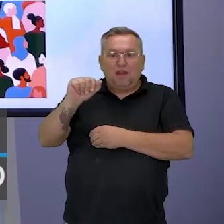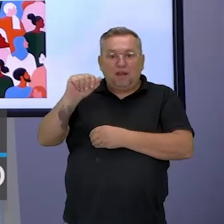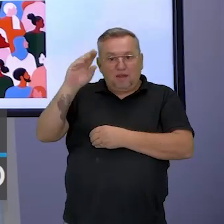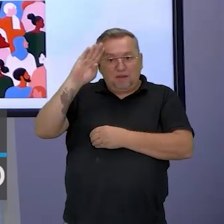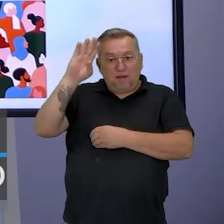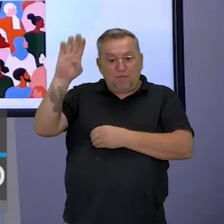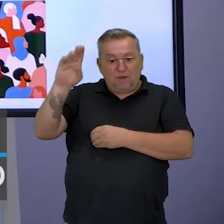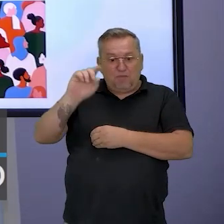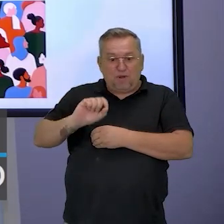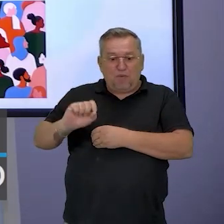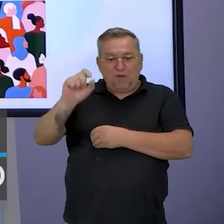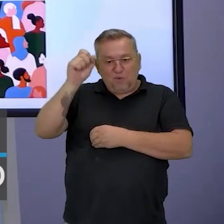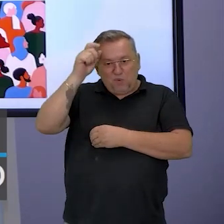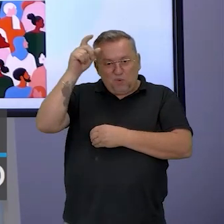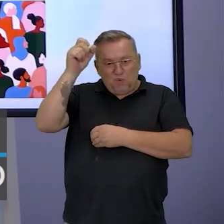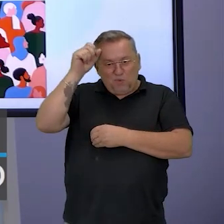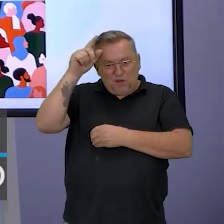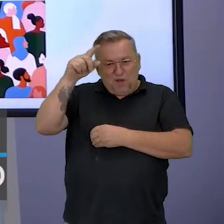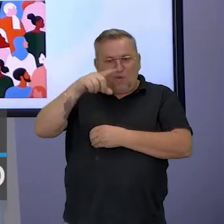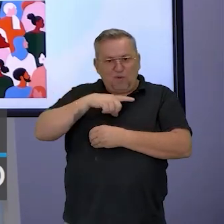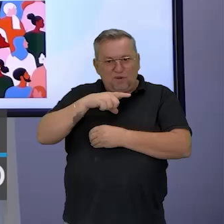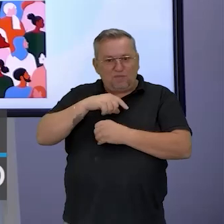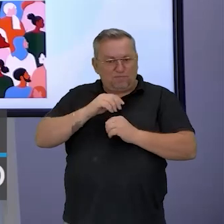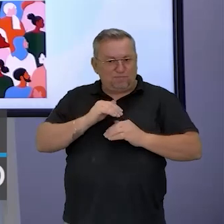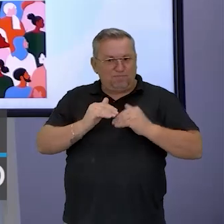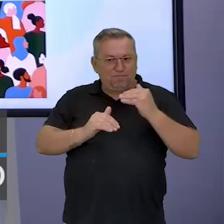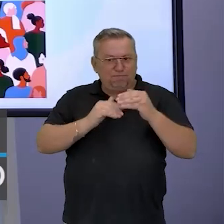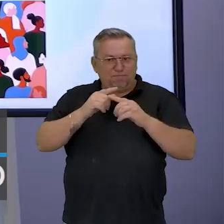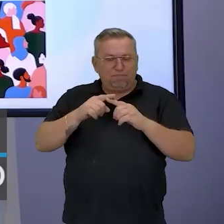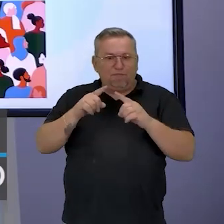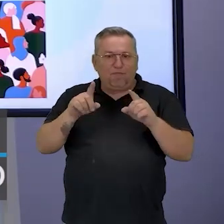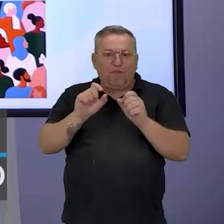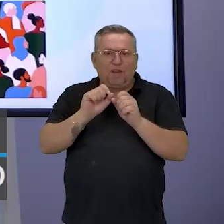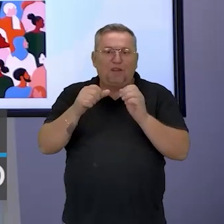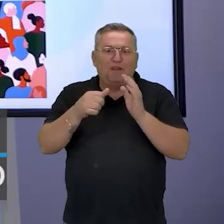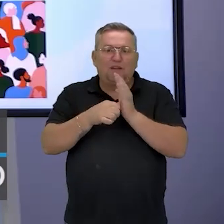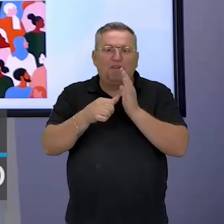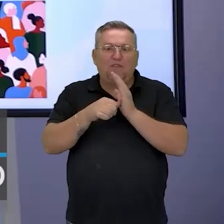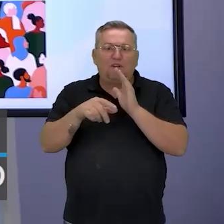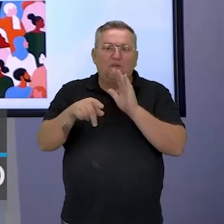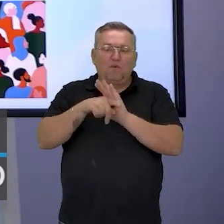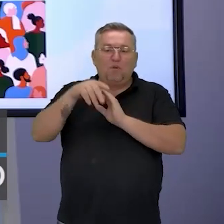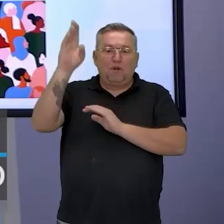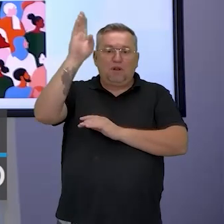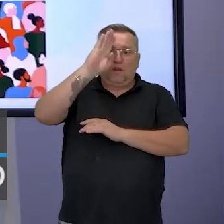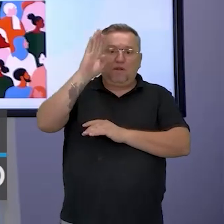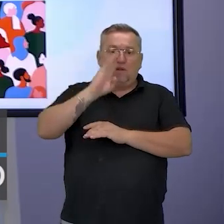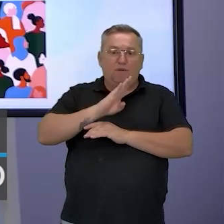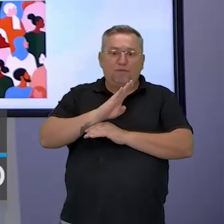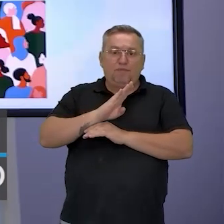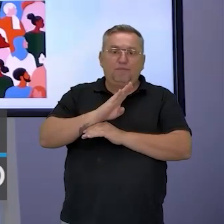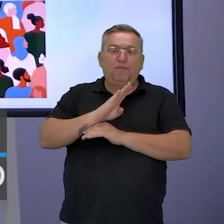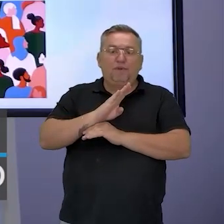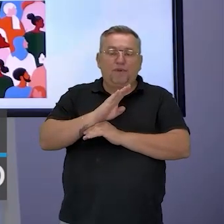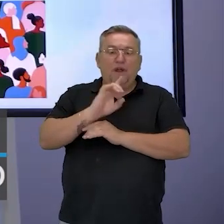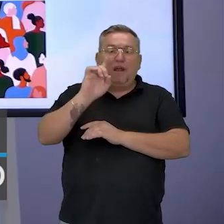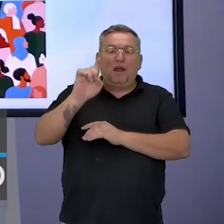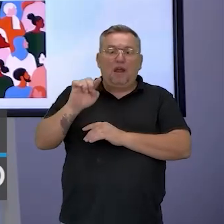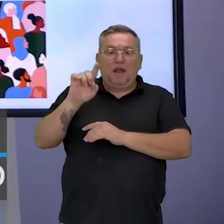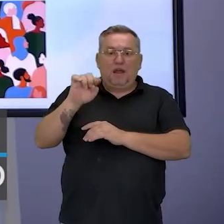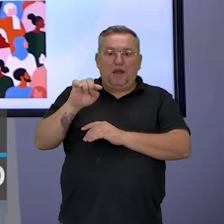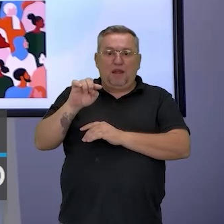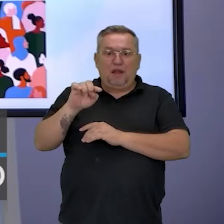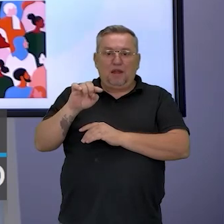principal corrente cultural que construiu essa identidade nacional cheia de miscigenações é